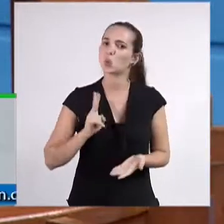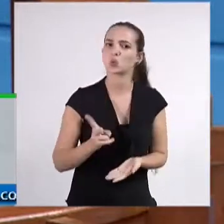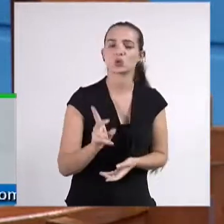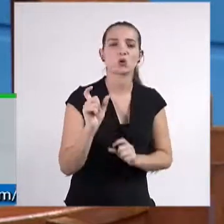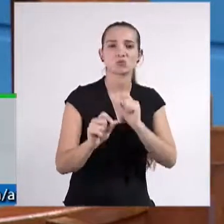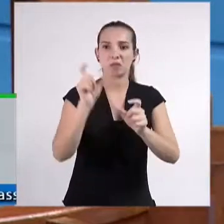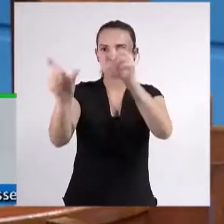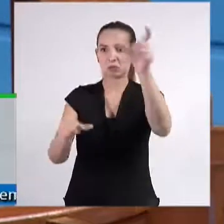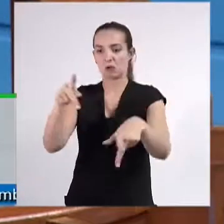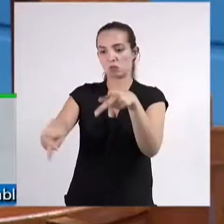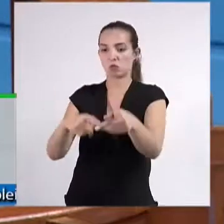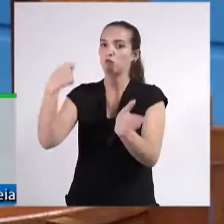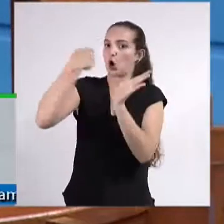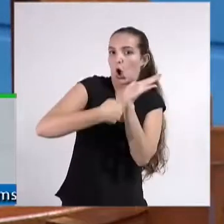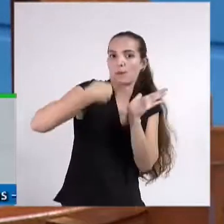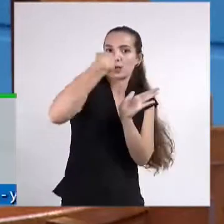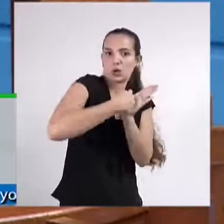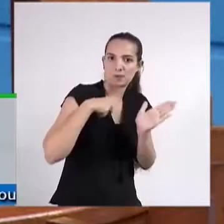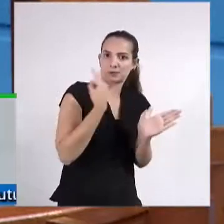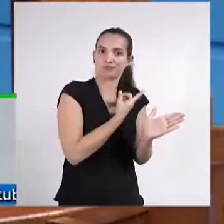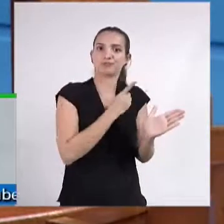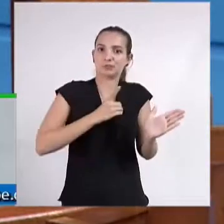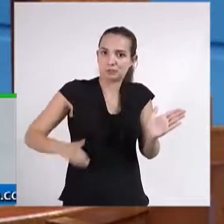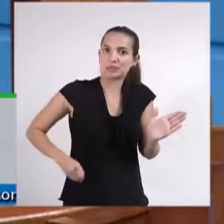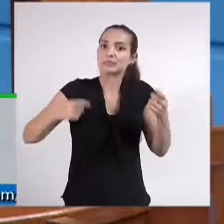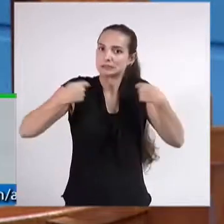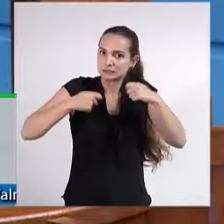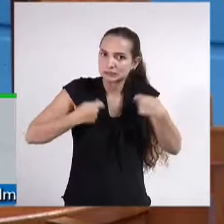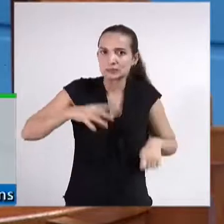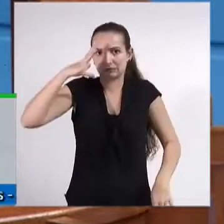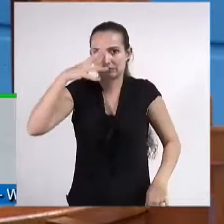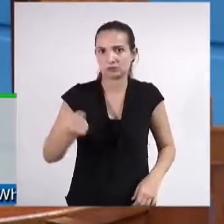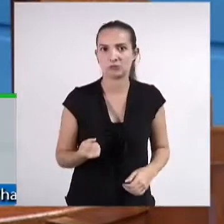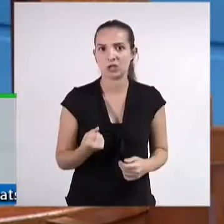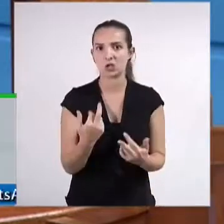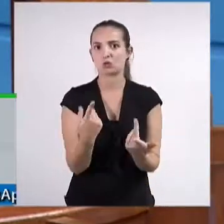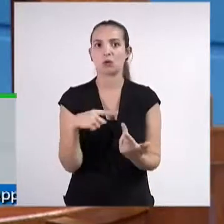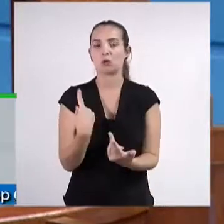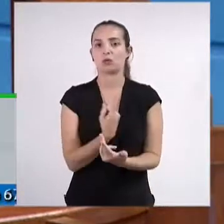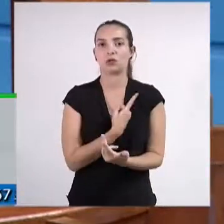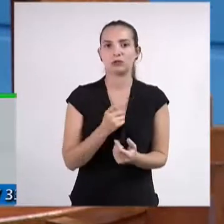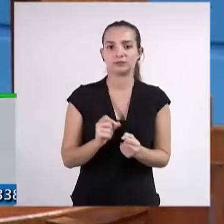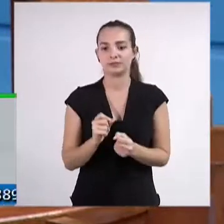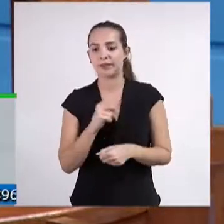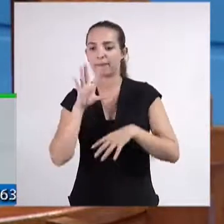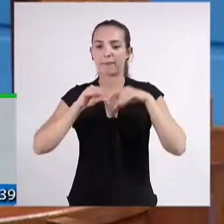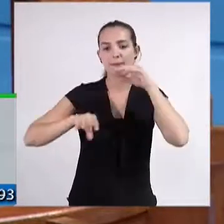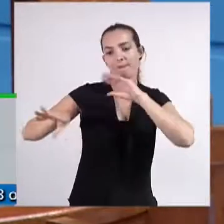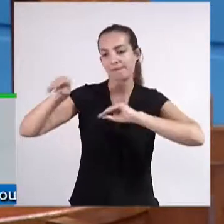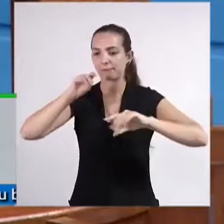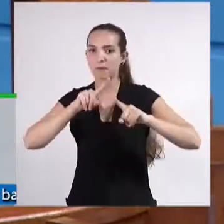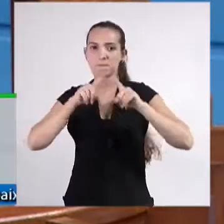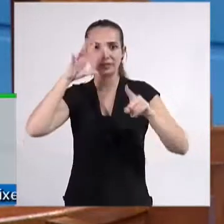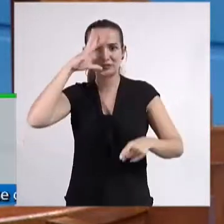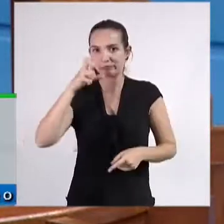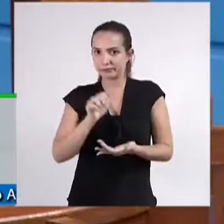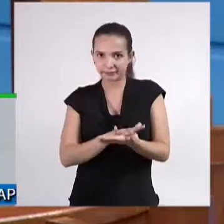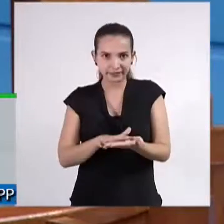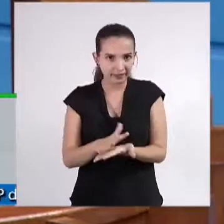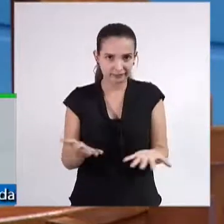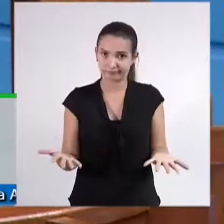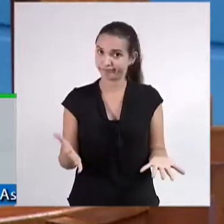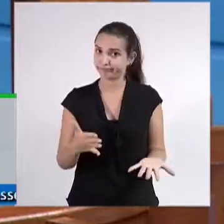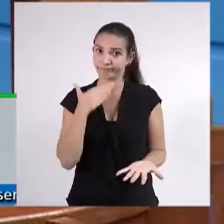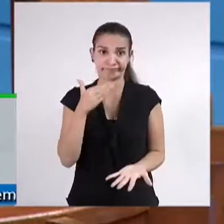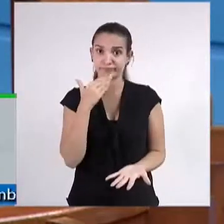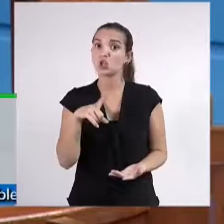cobrados por resultados. Não adianta também a gente ficar aqui enxugando gelo, porque é evidente que